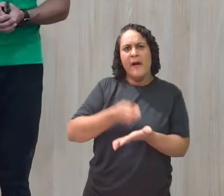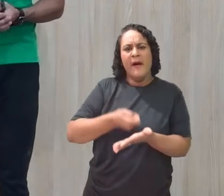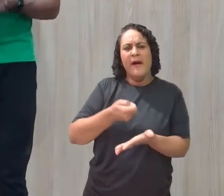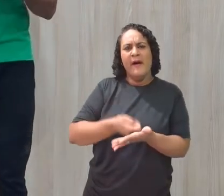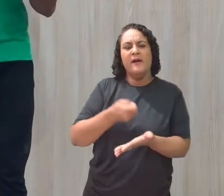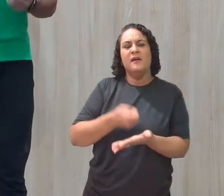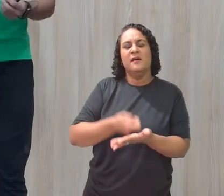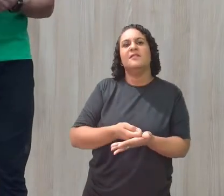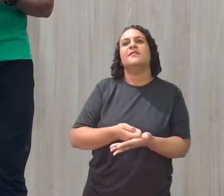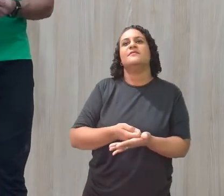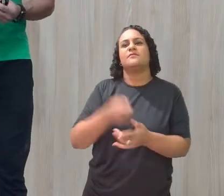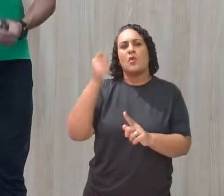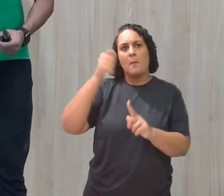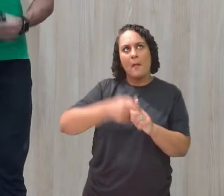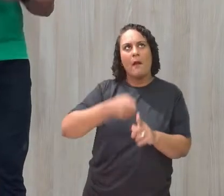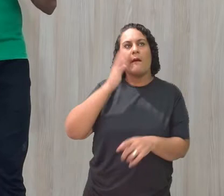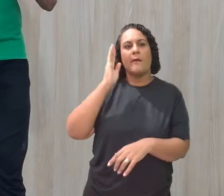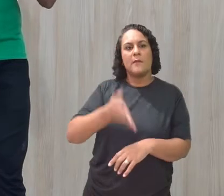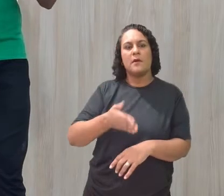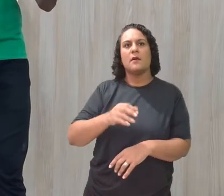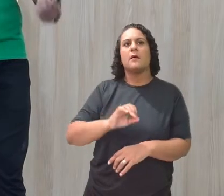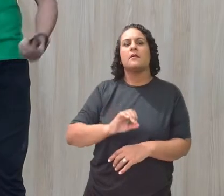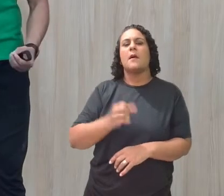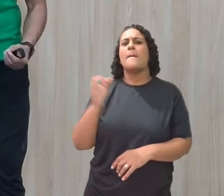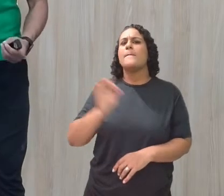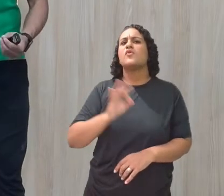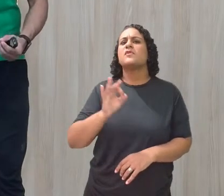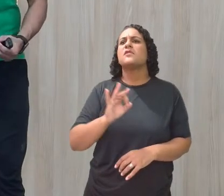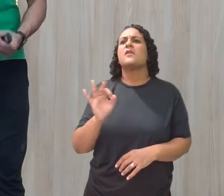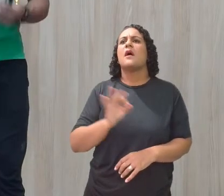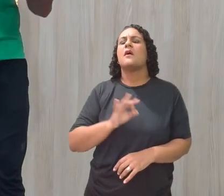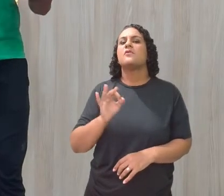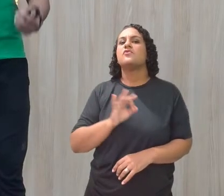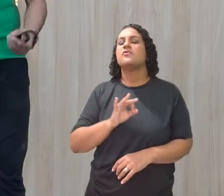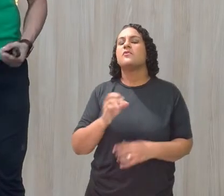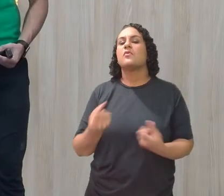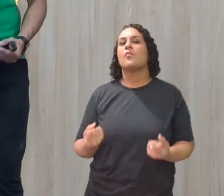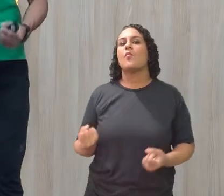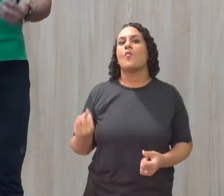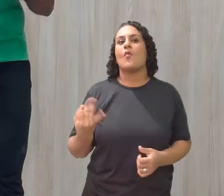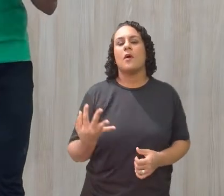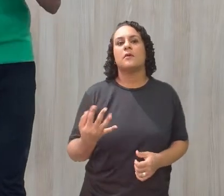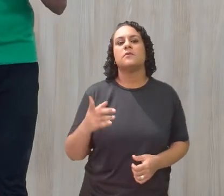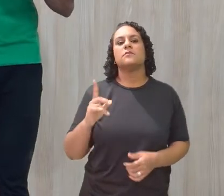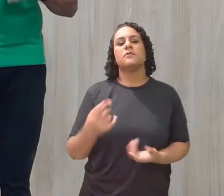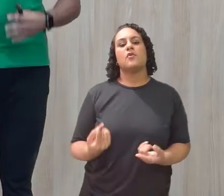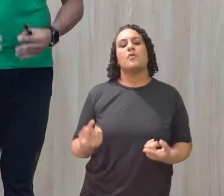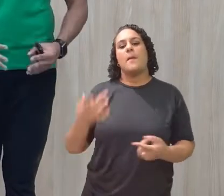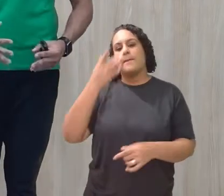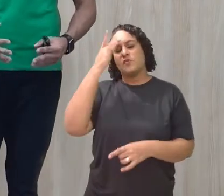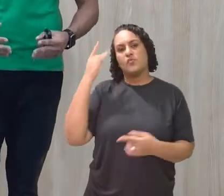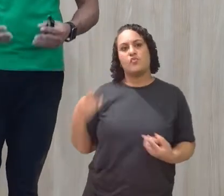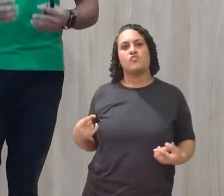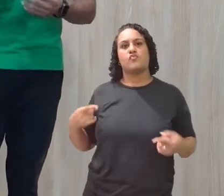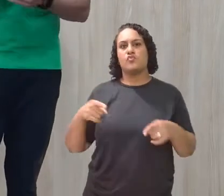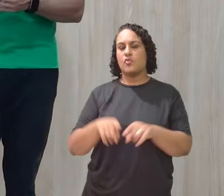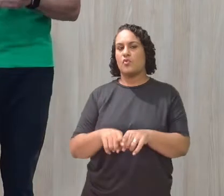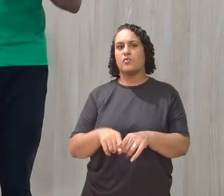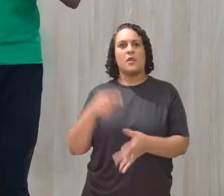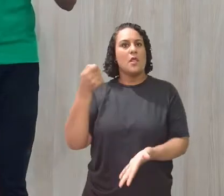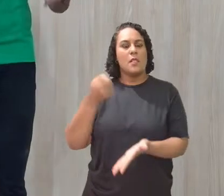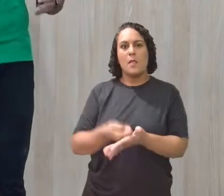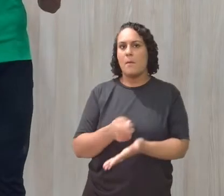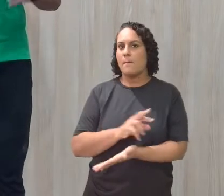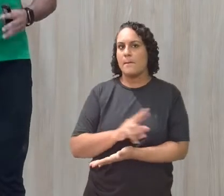mensalidade, está todo mundo lá em dia, qual é a porcentagem dos sócios que estão inadimplentes, que não